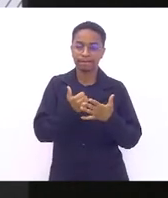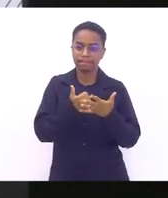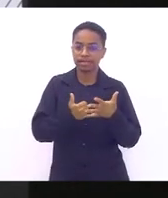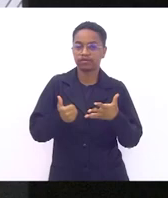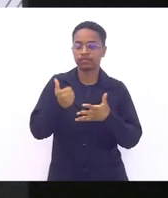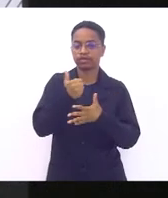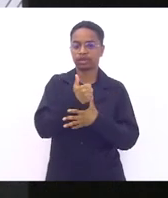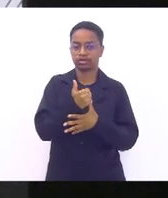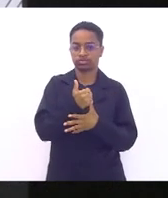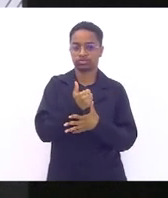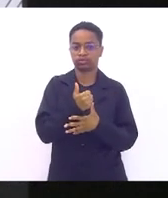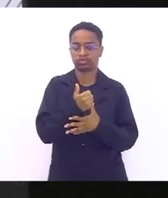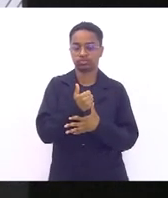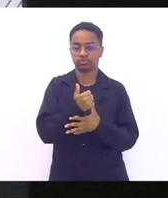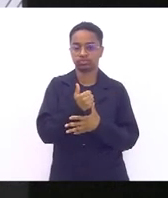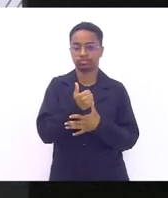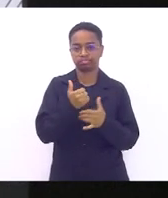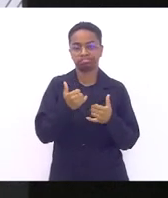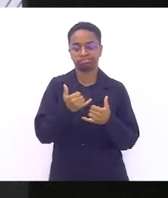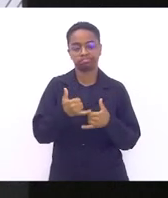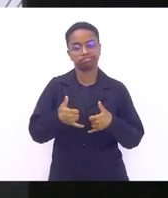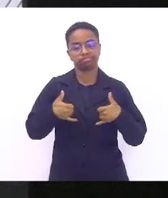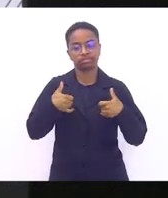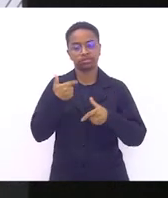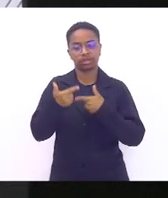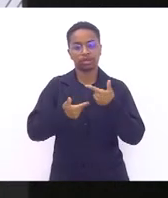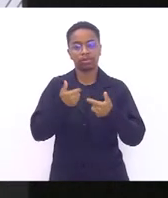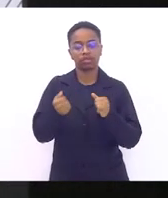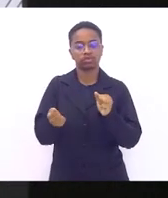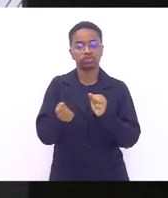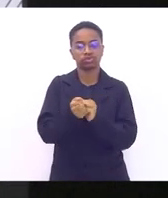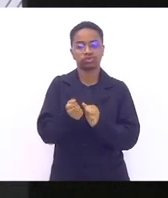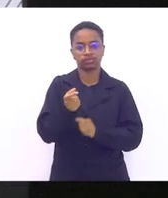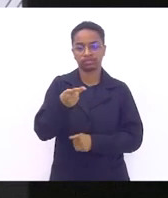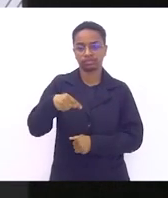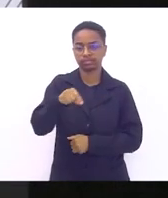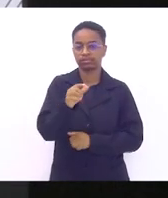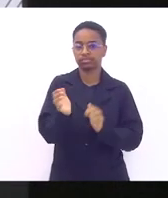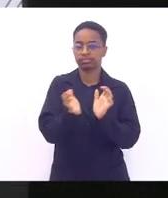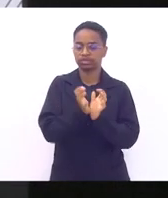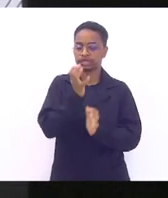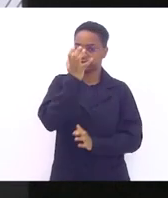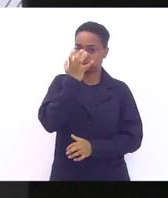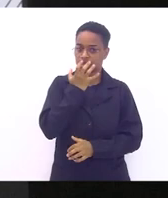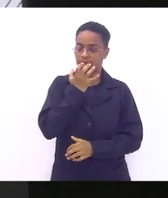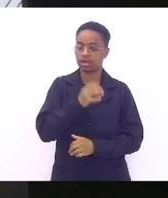sido um privilégio atuar junto com equipe tão séria,